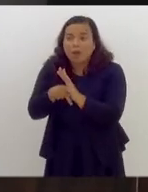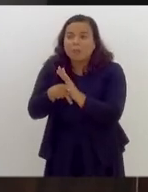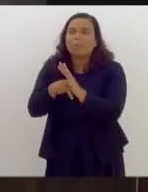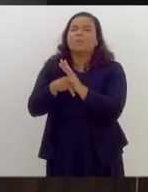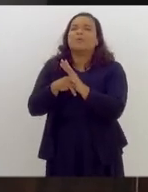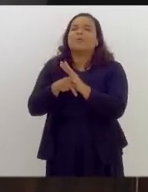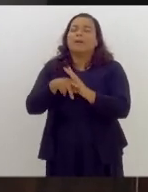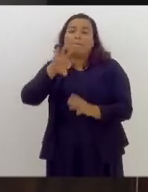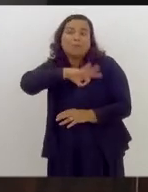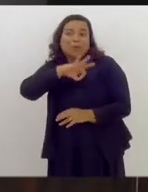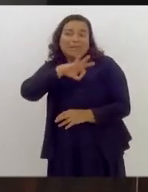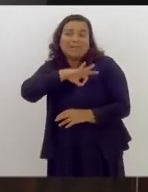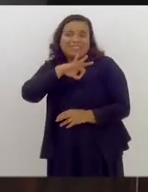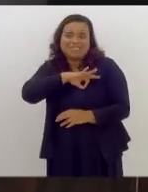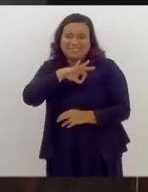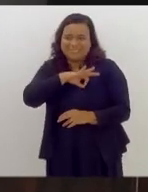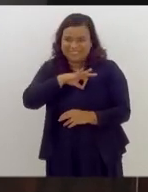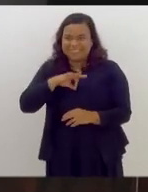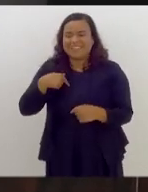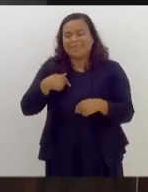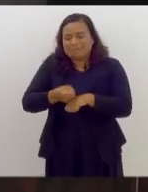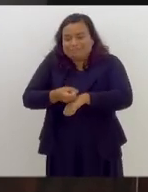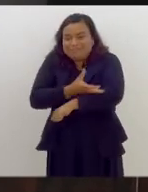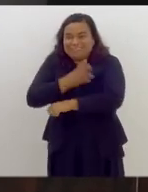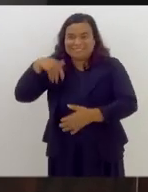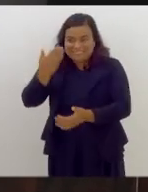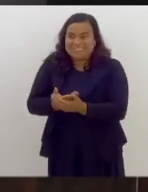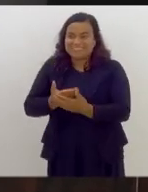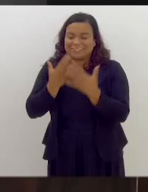que até hoje eu me emociono em ouvir.